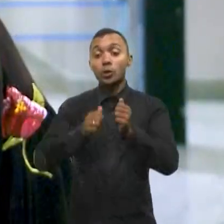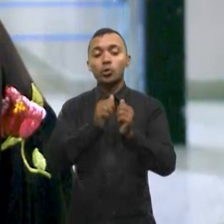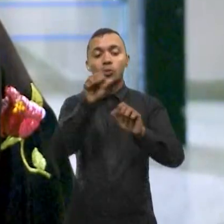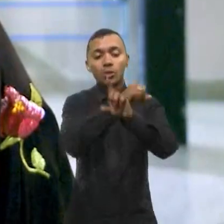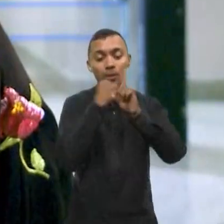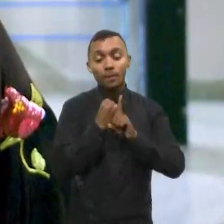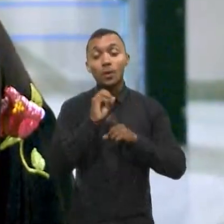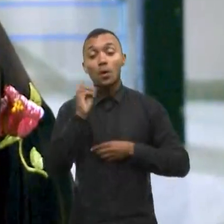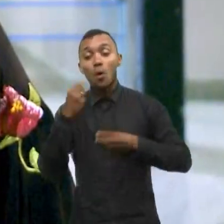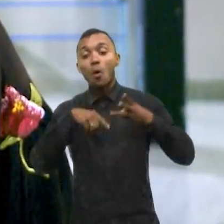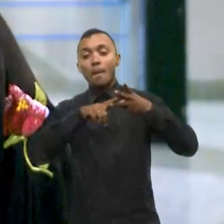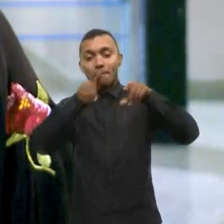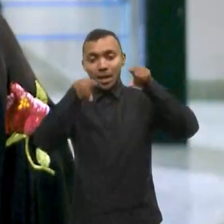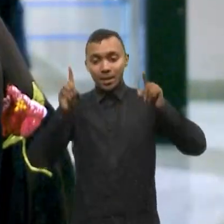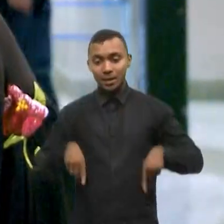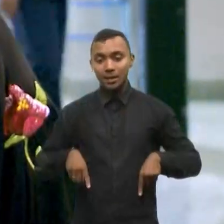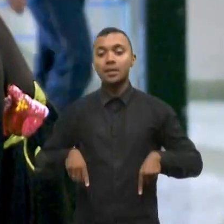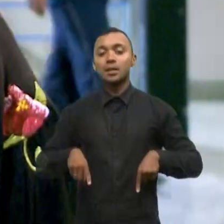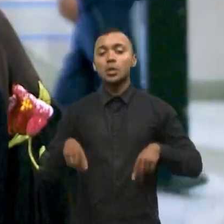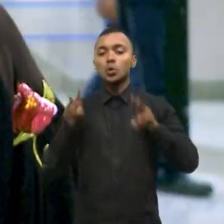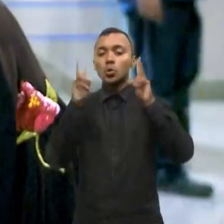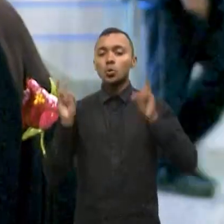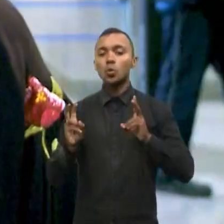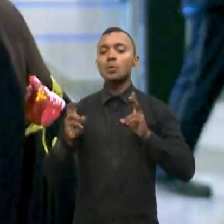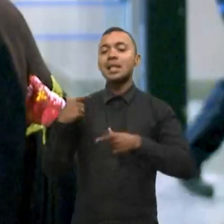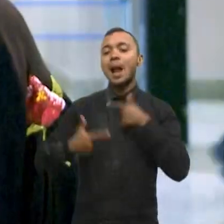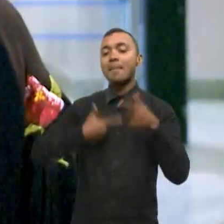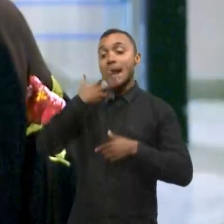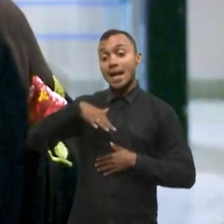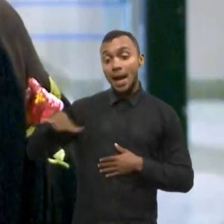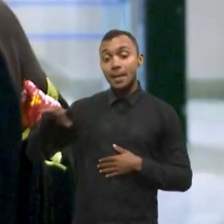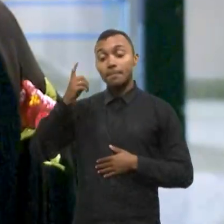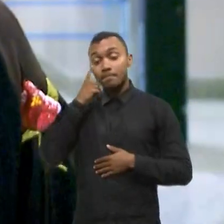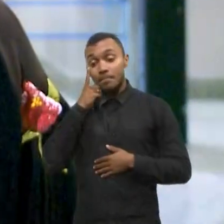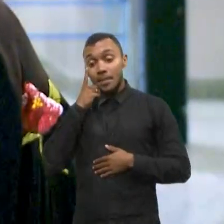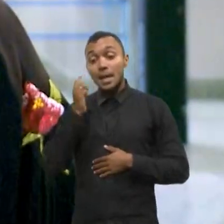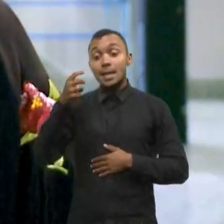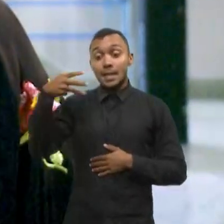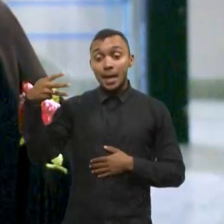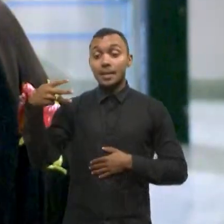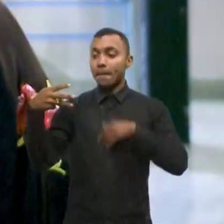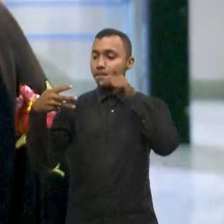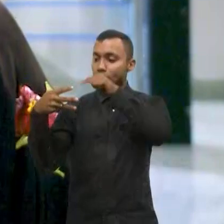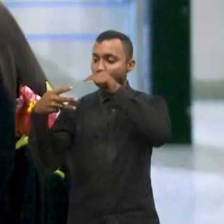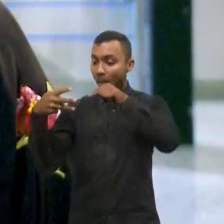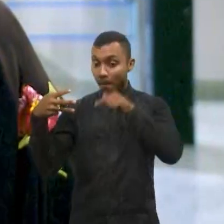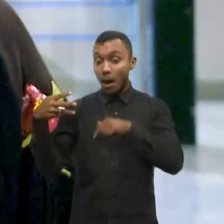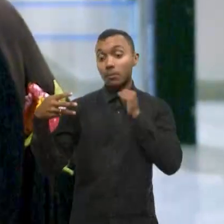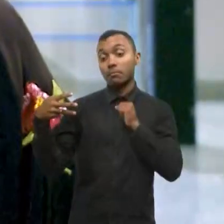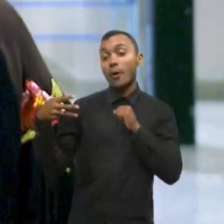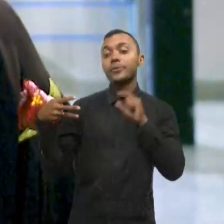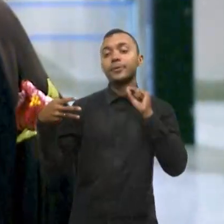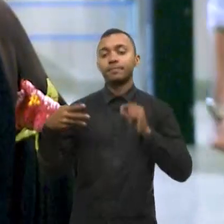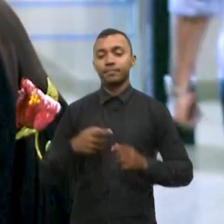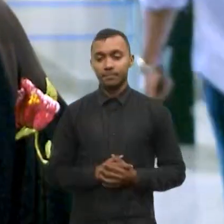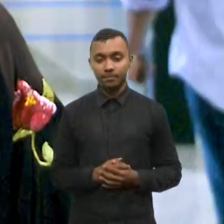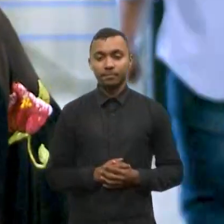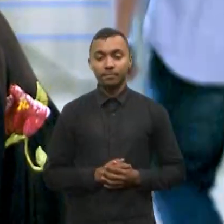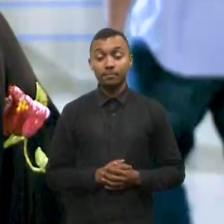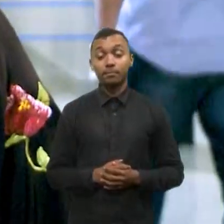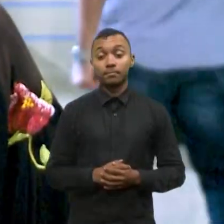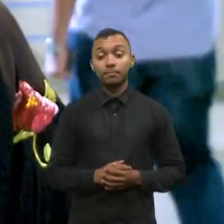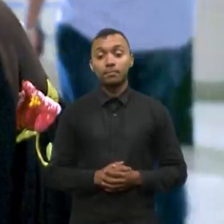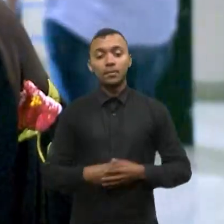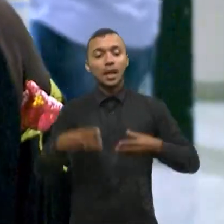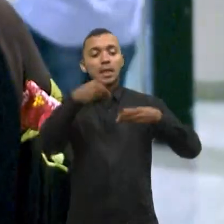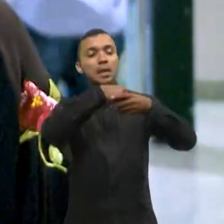do plano estadual de erradicação do trabalho infantil. Então, através desses três grandes eixos, a gente pode se colocar assim, é que dentro desse